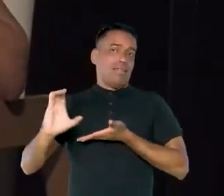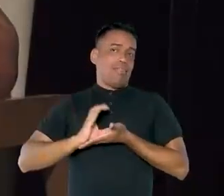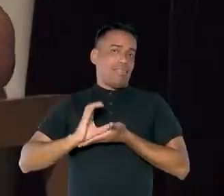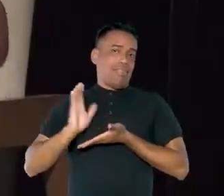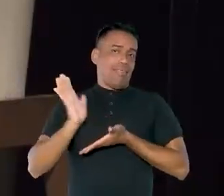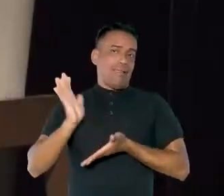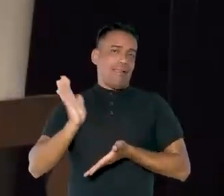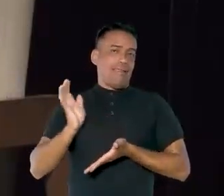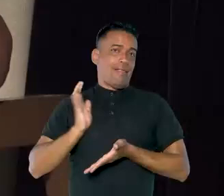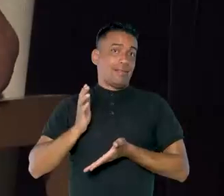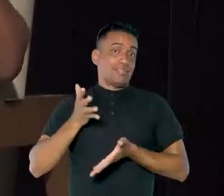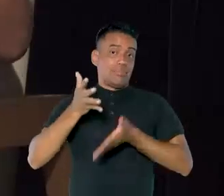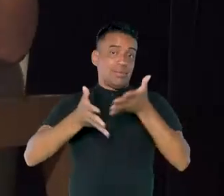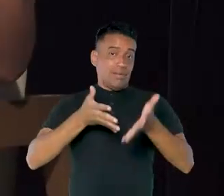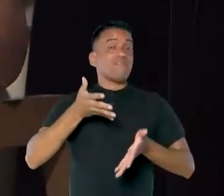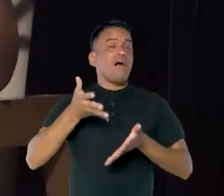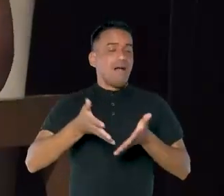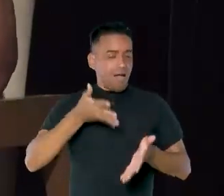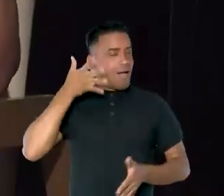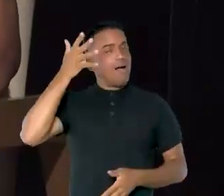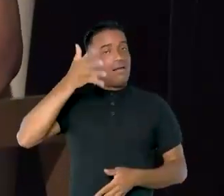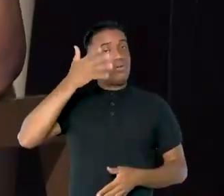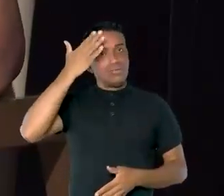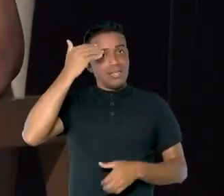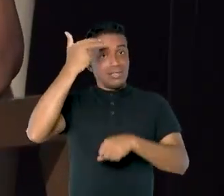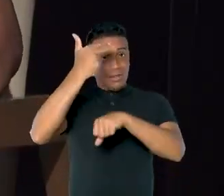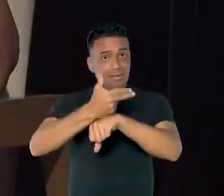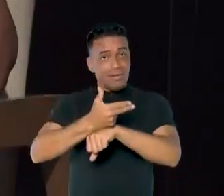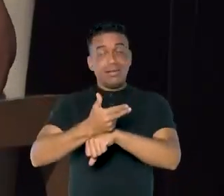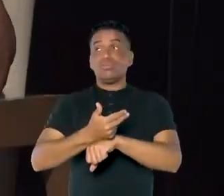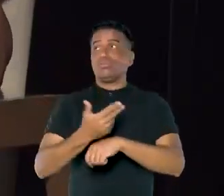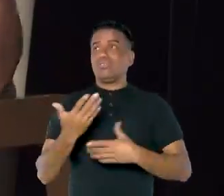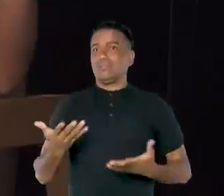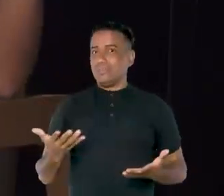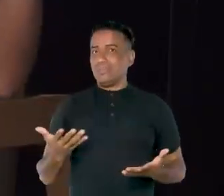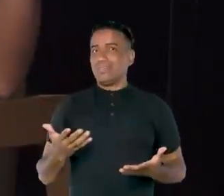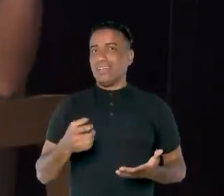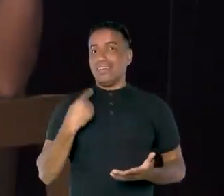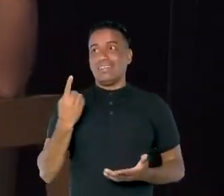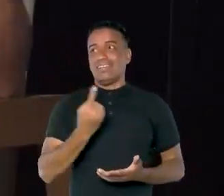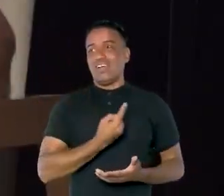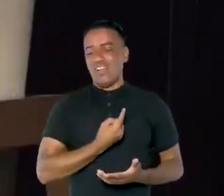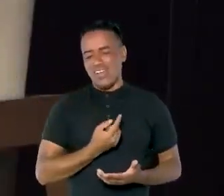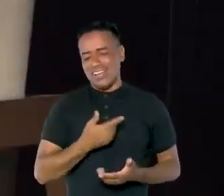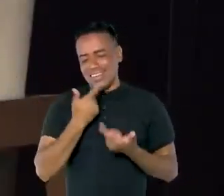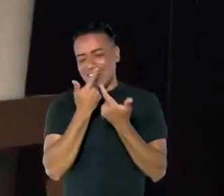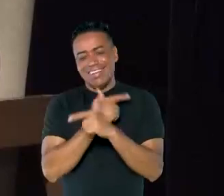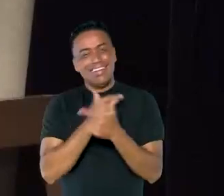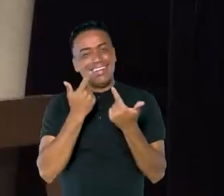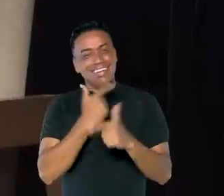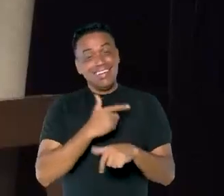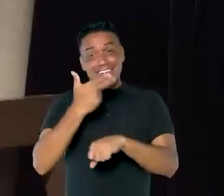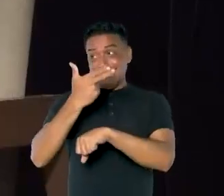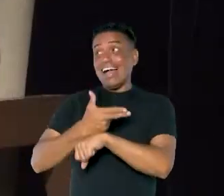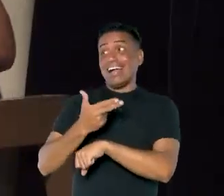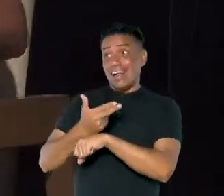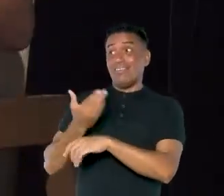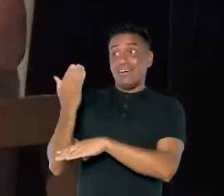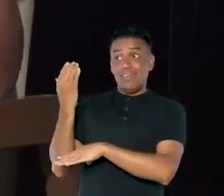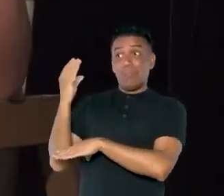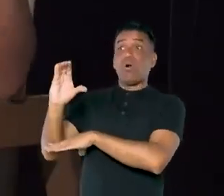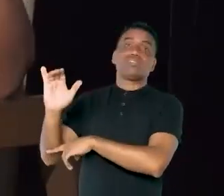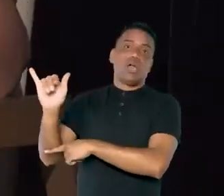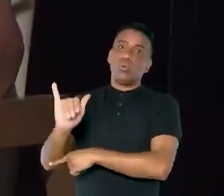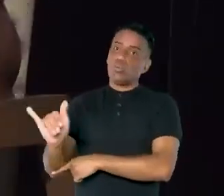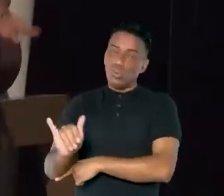isso. Então, assim, né? Eu sei que está gravando. A gente... Está gravando, vai para o YouTube. Vai